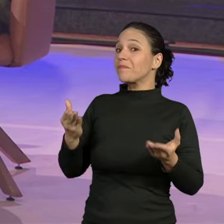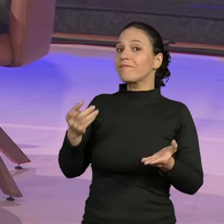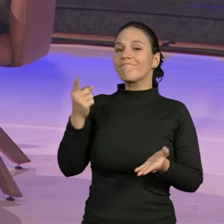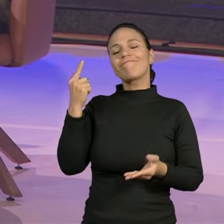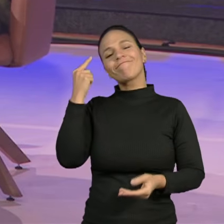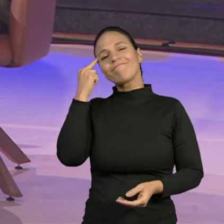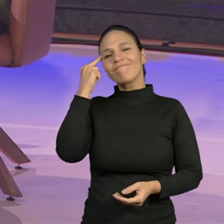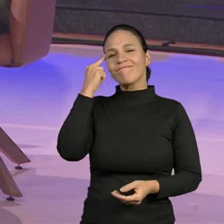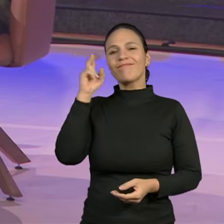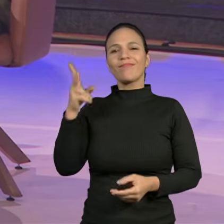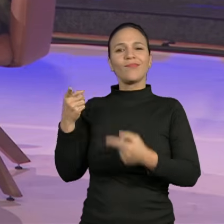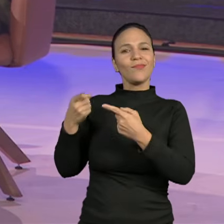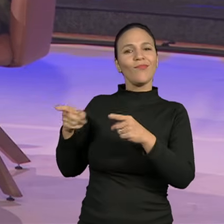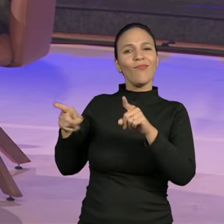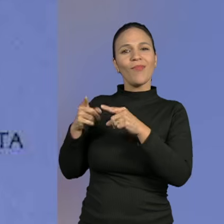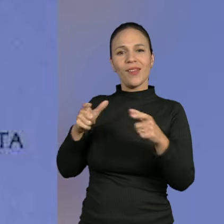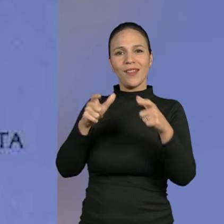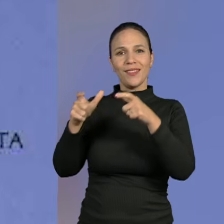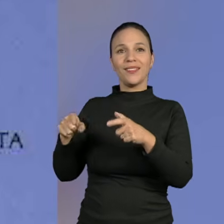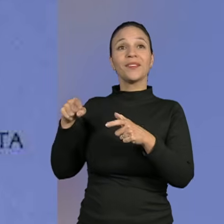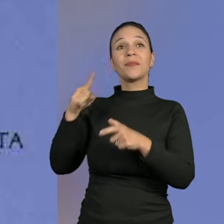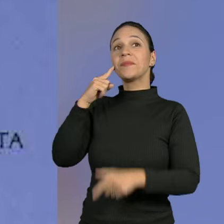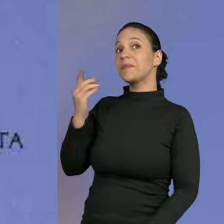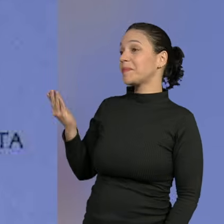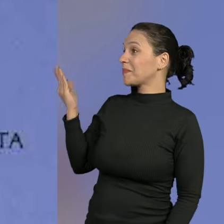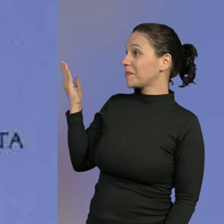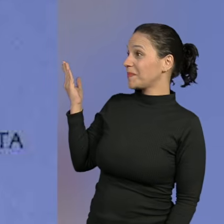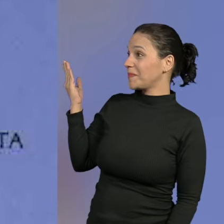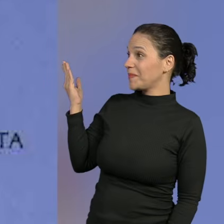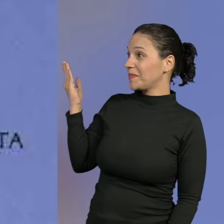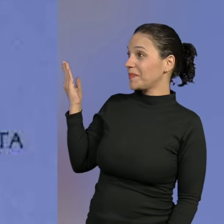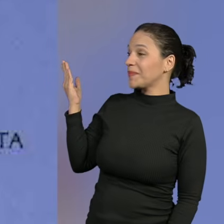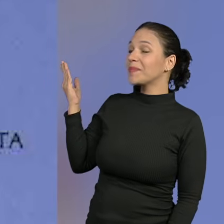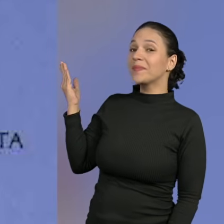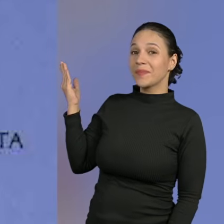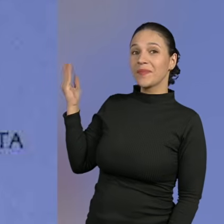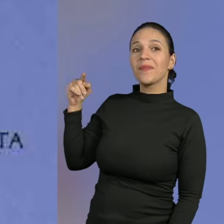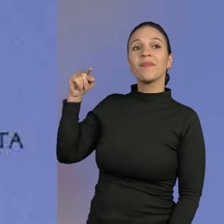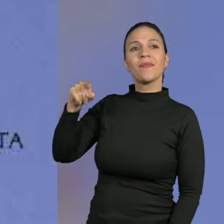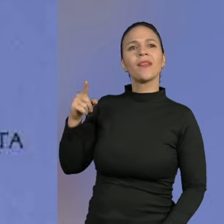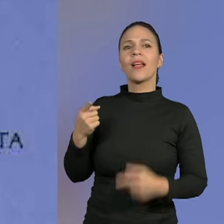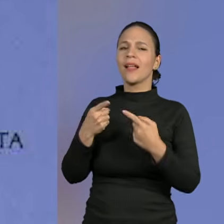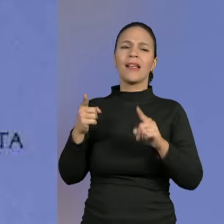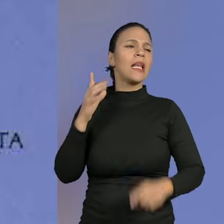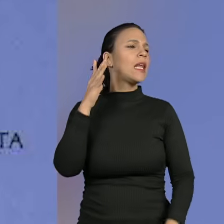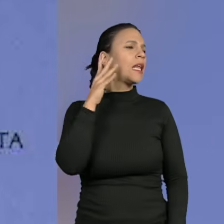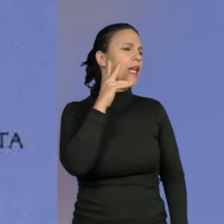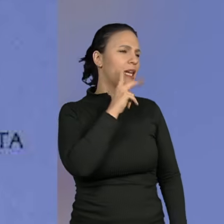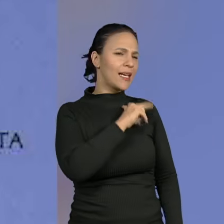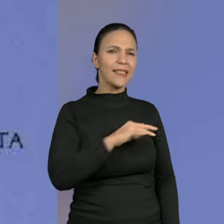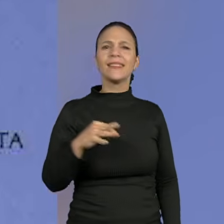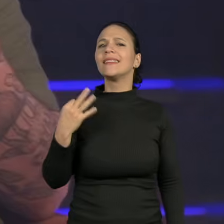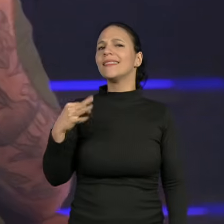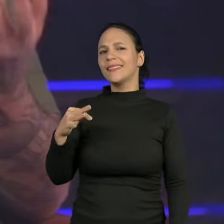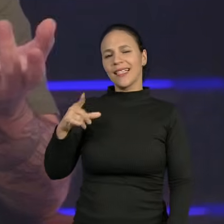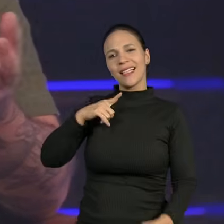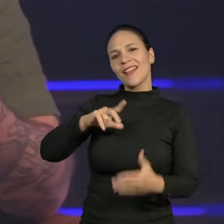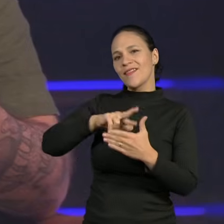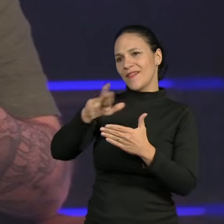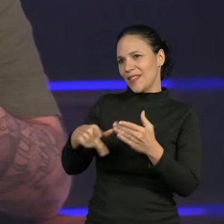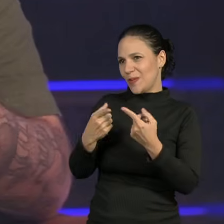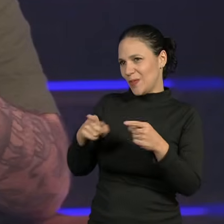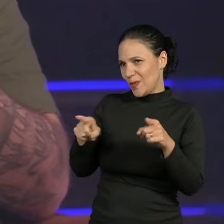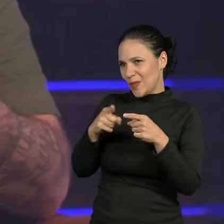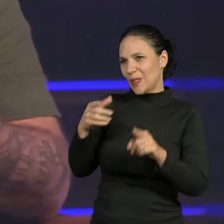aí a gente escutava esse disco chamado Grande Circo Místico, que é um disco... É lindo. Lindíssimo, belíssimo. Tem vários